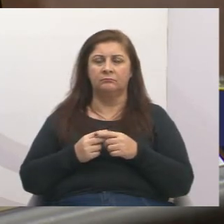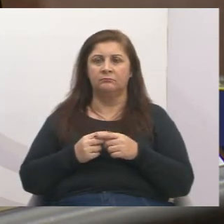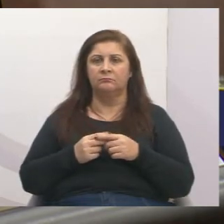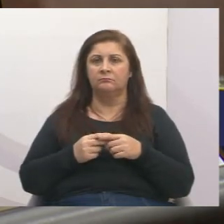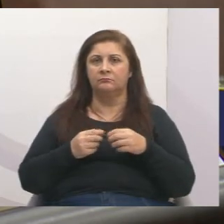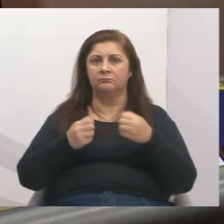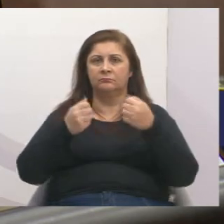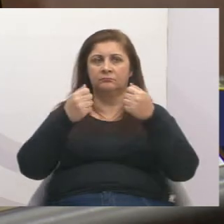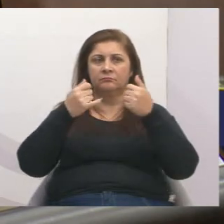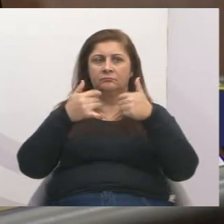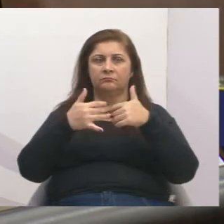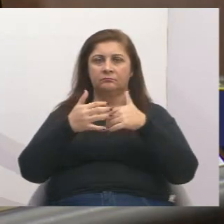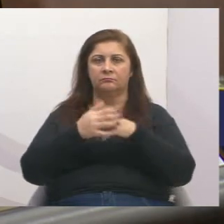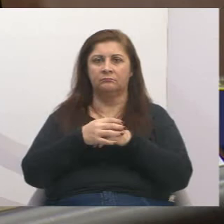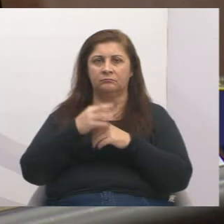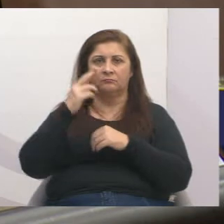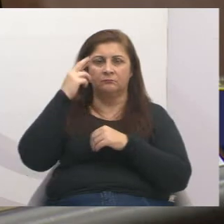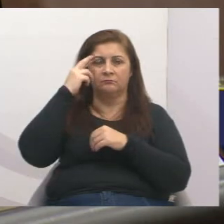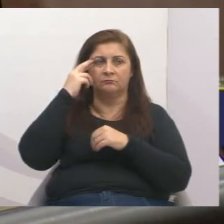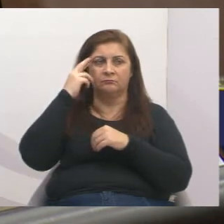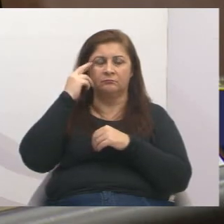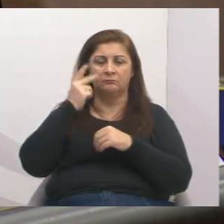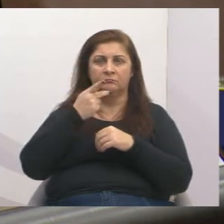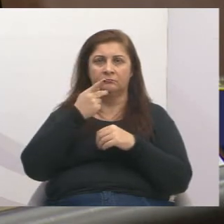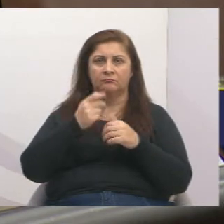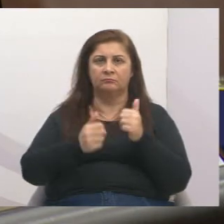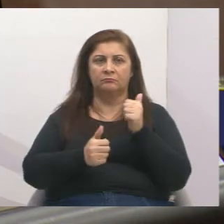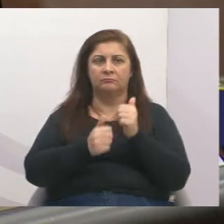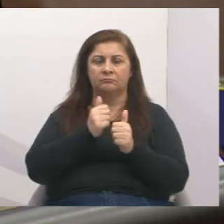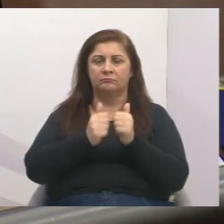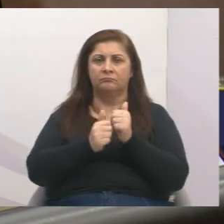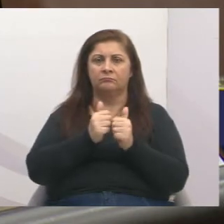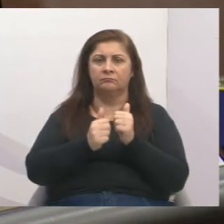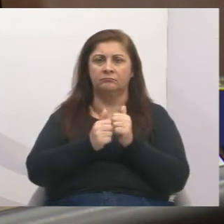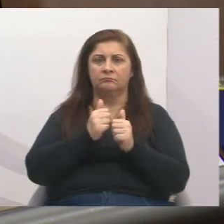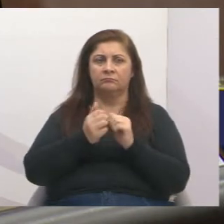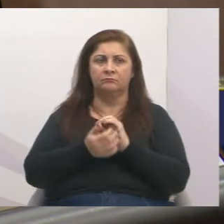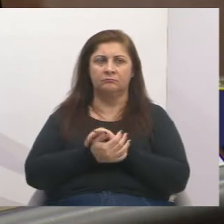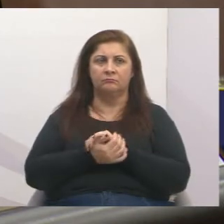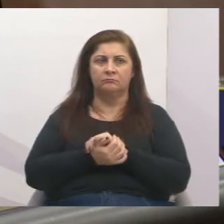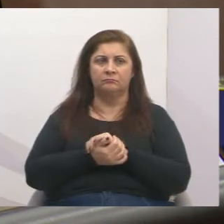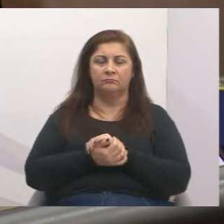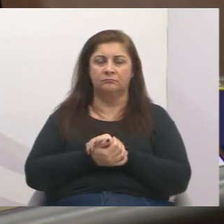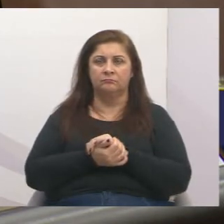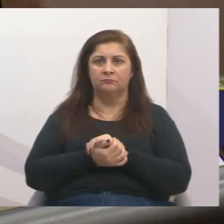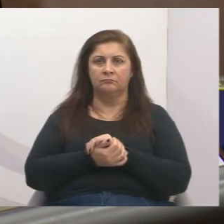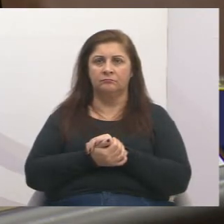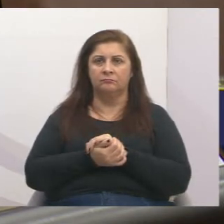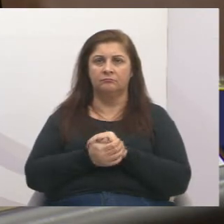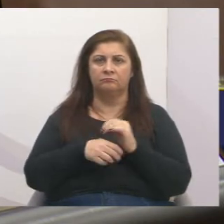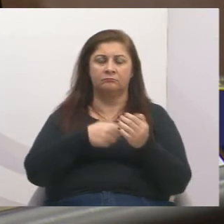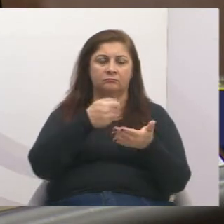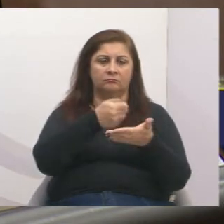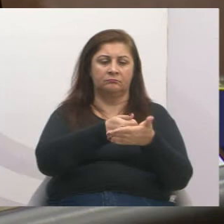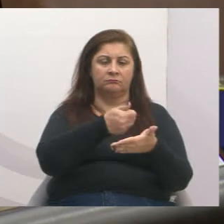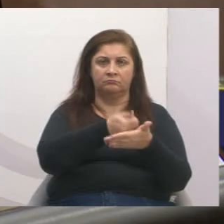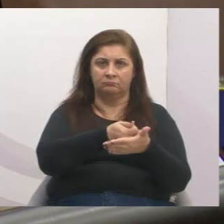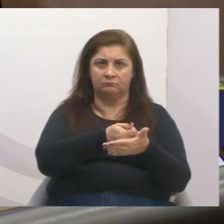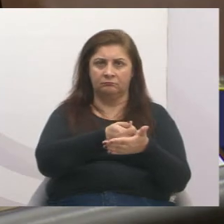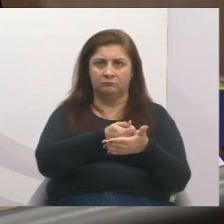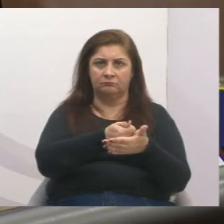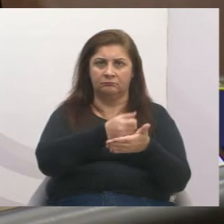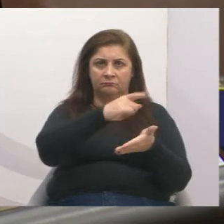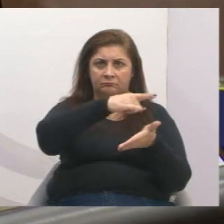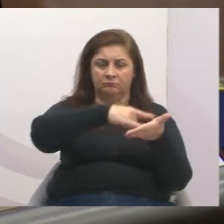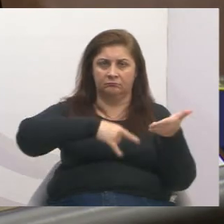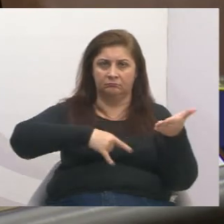palavras do Roninho, que falou sobre futebol. A mesma coisa, Roninho, que você paga o ingresso para assistir o jogo de